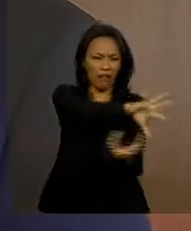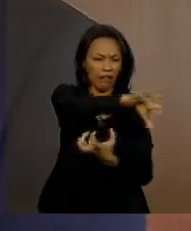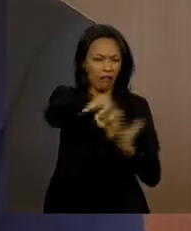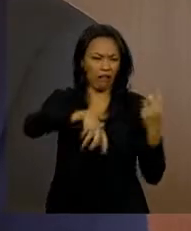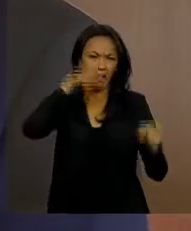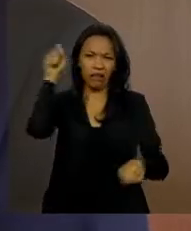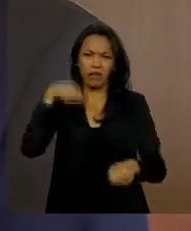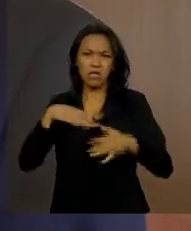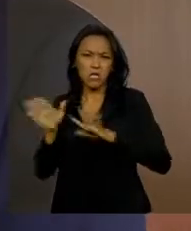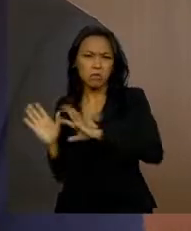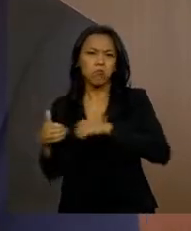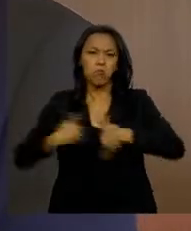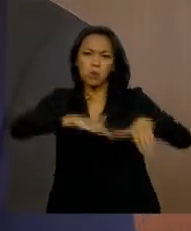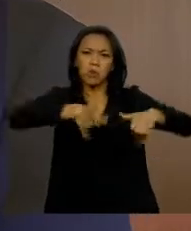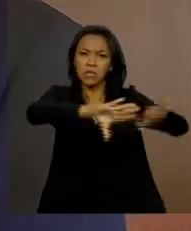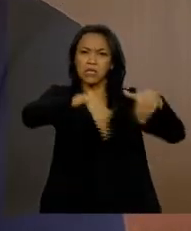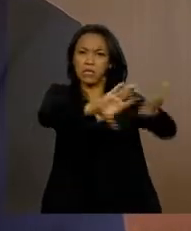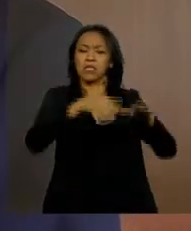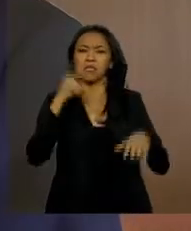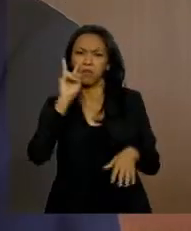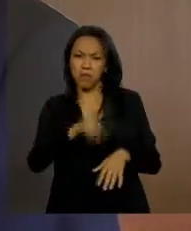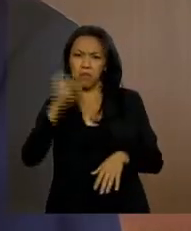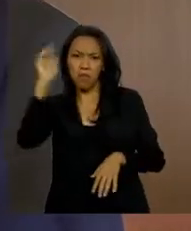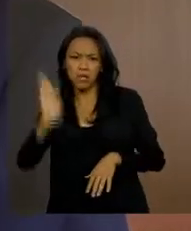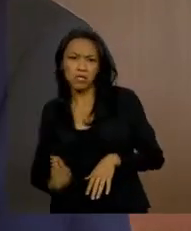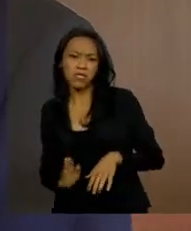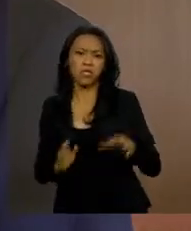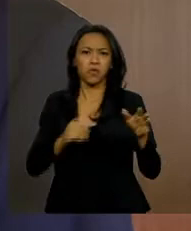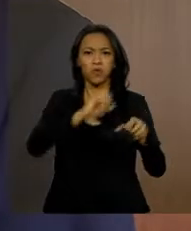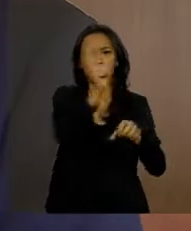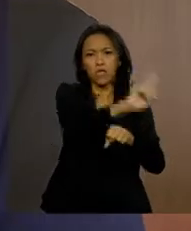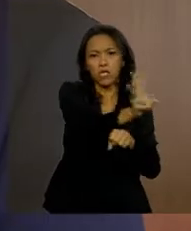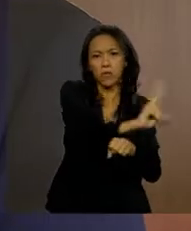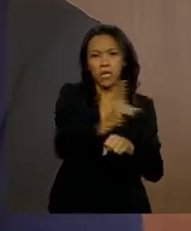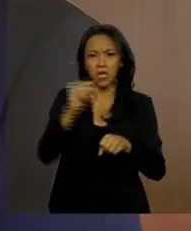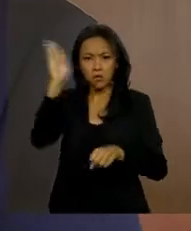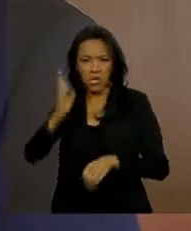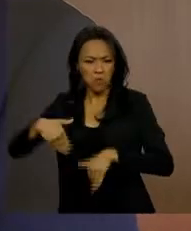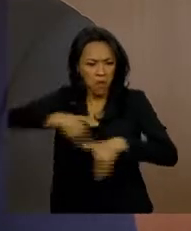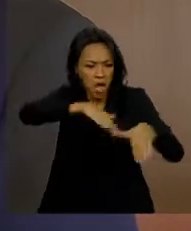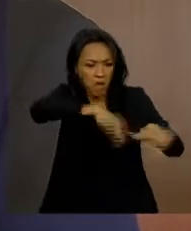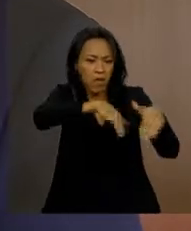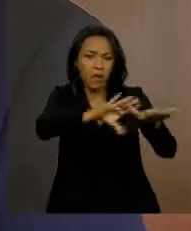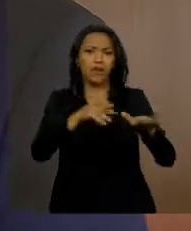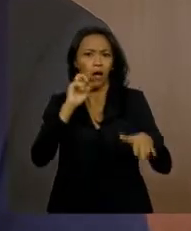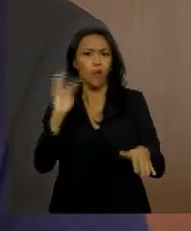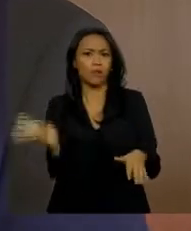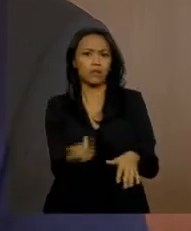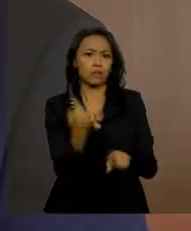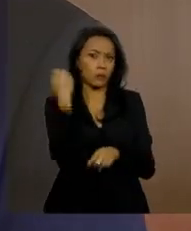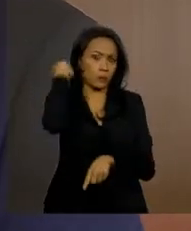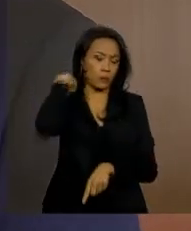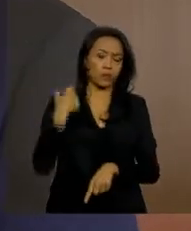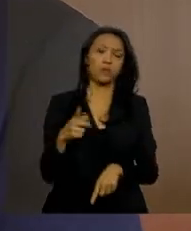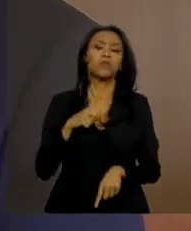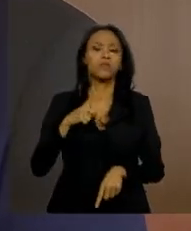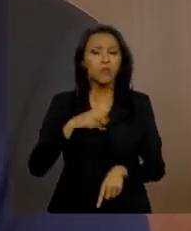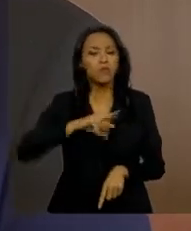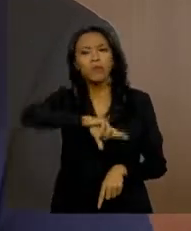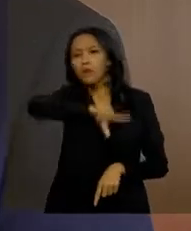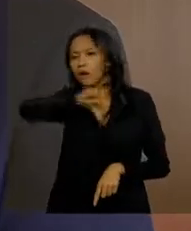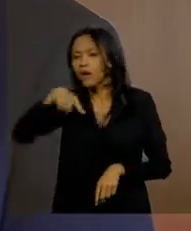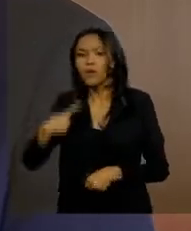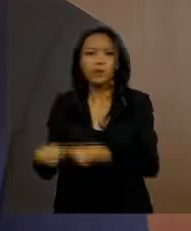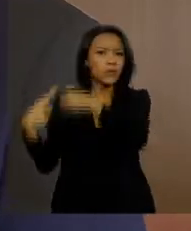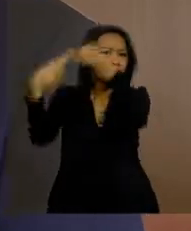pacaraíma nós tivemos aquele incidente envolvendo brasileiros e venezuelanos nós tivemos muitos municípios de vários estados da federação